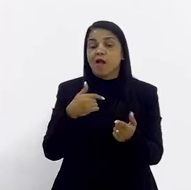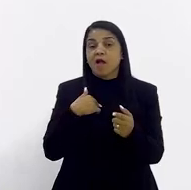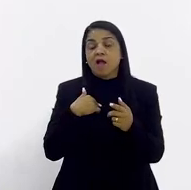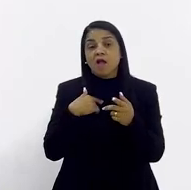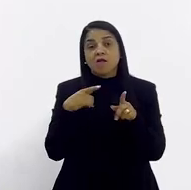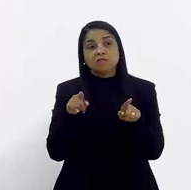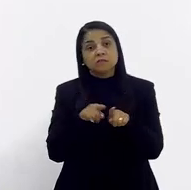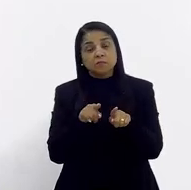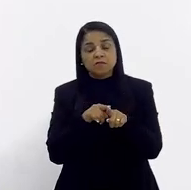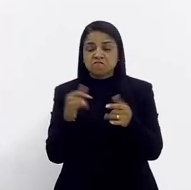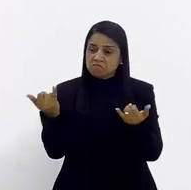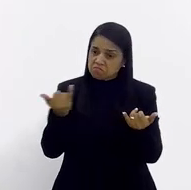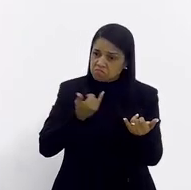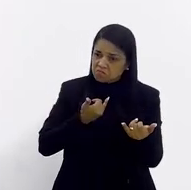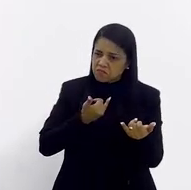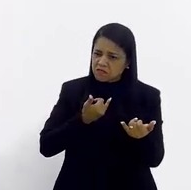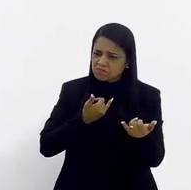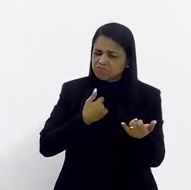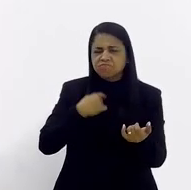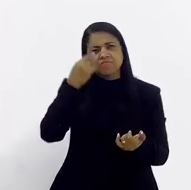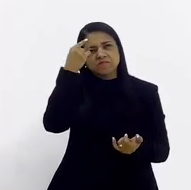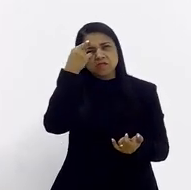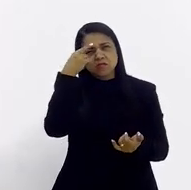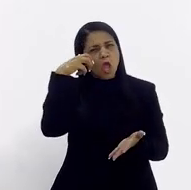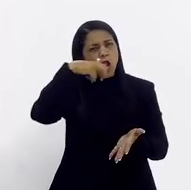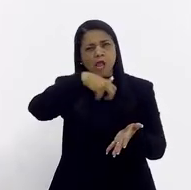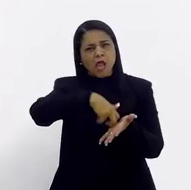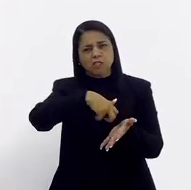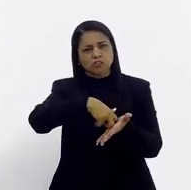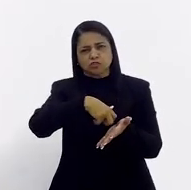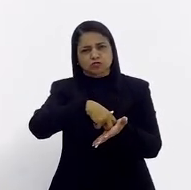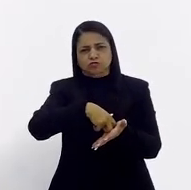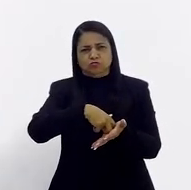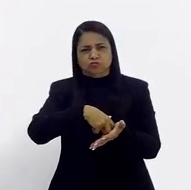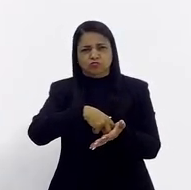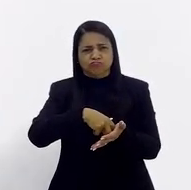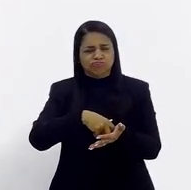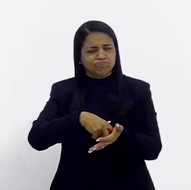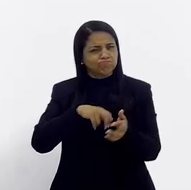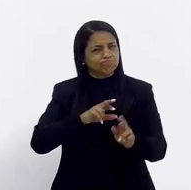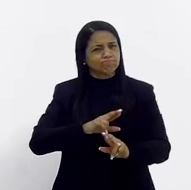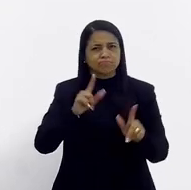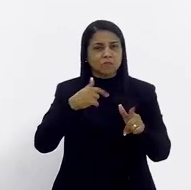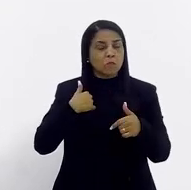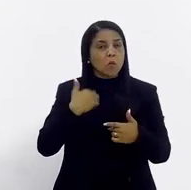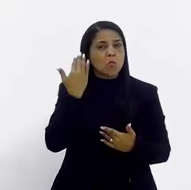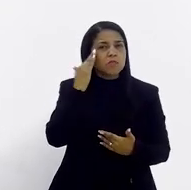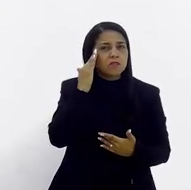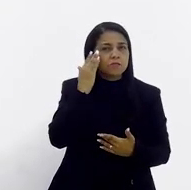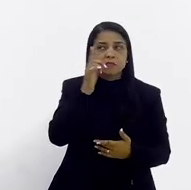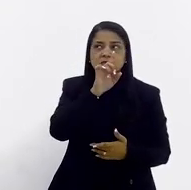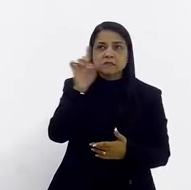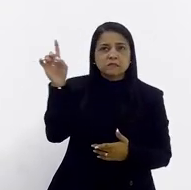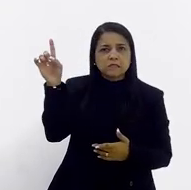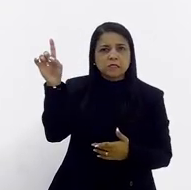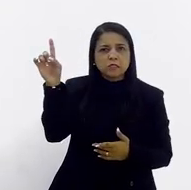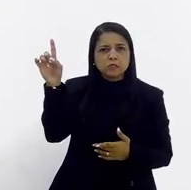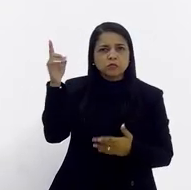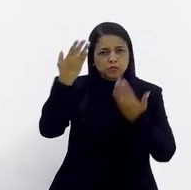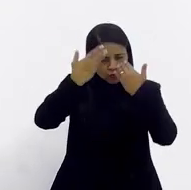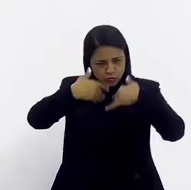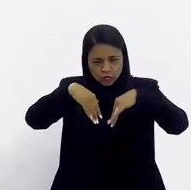E aí ao mesmo tempo me disse Mas isso não é castigo que eu tô passando porque no meu entendimento Deus